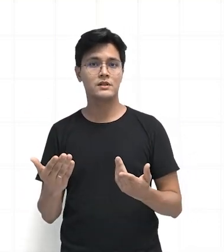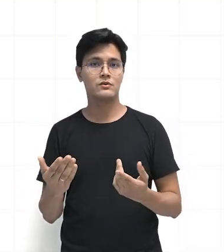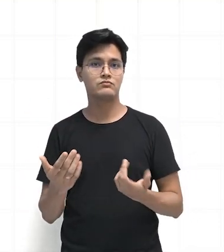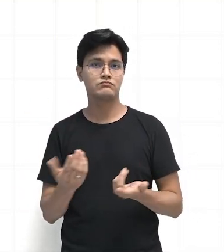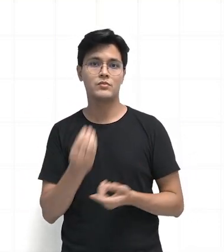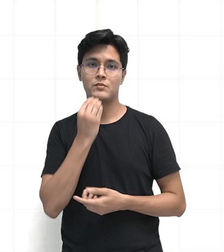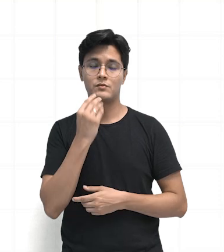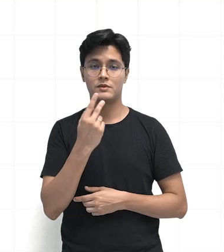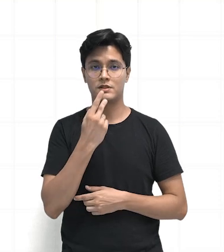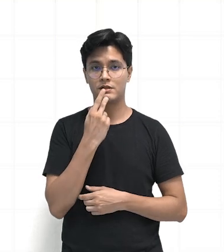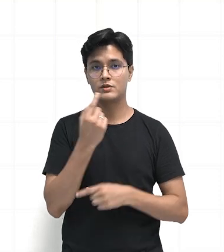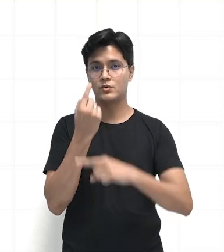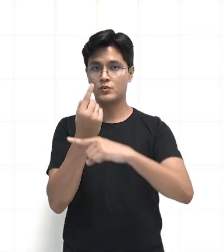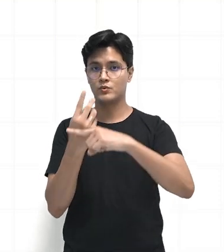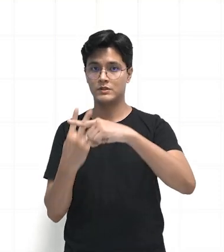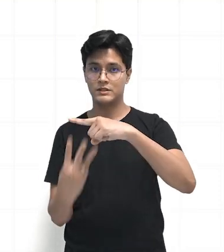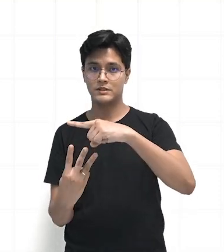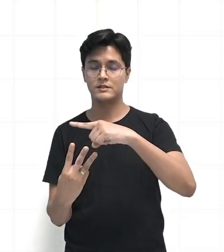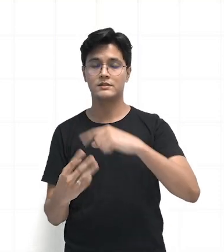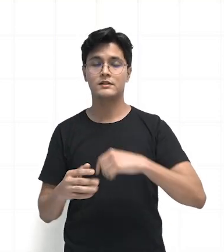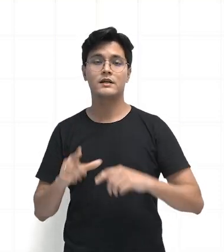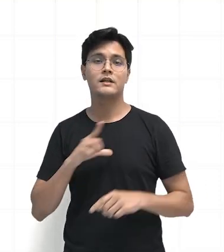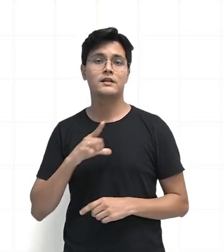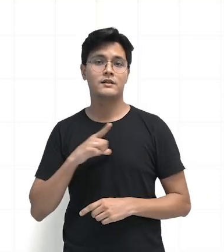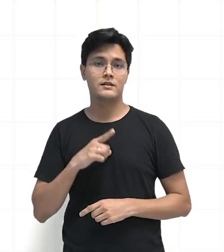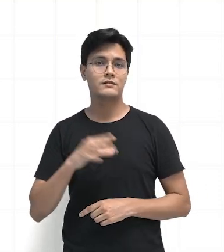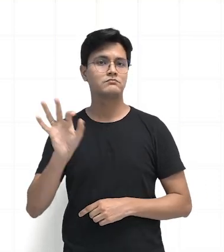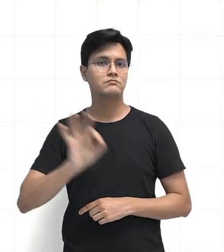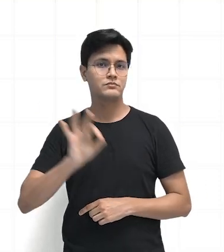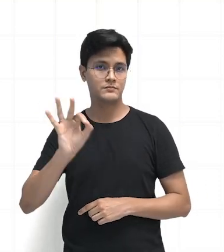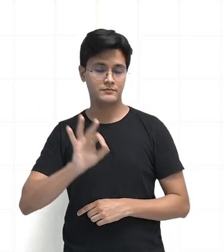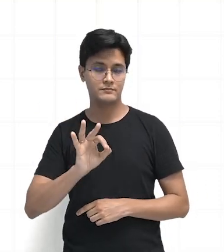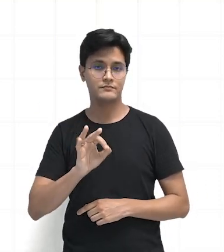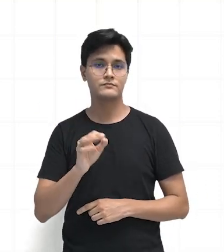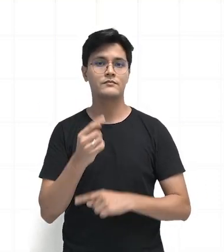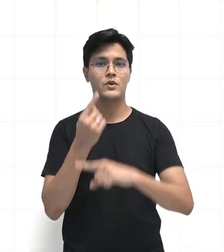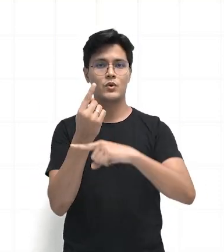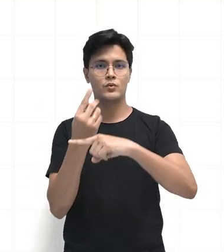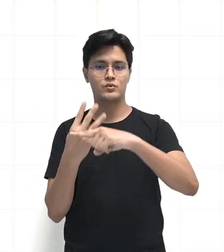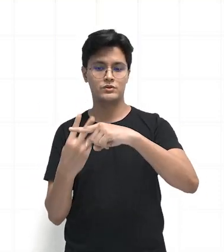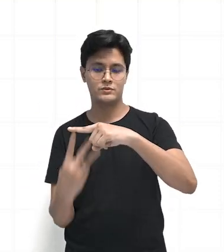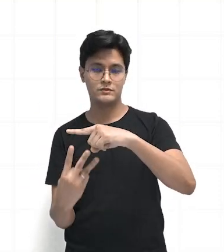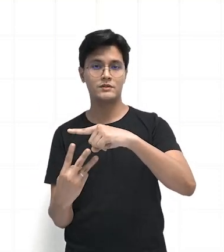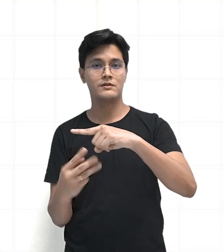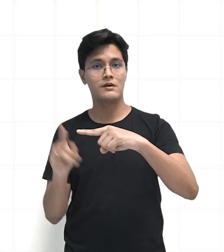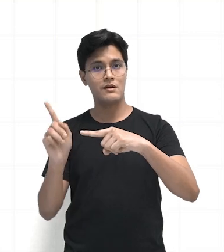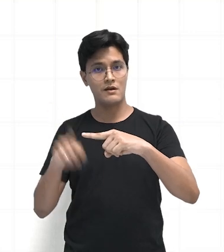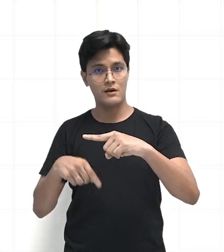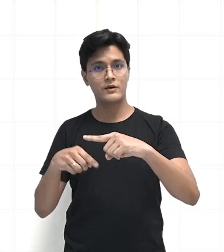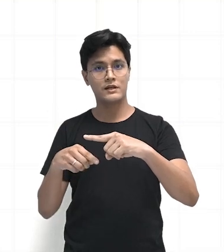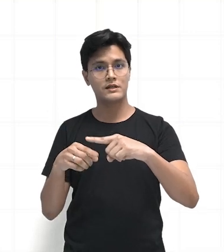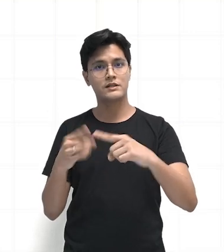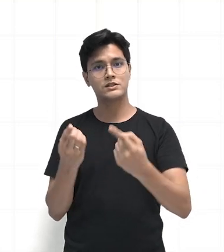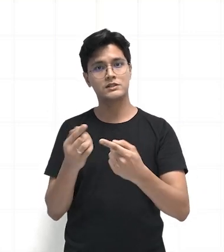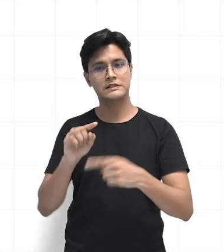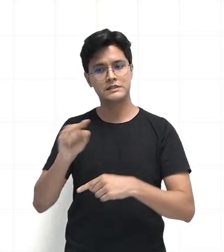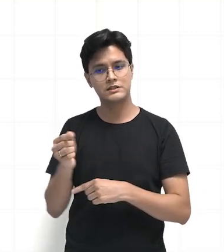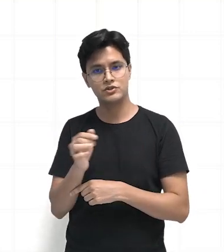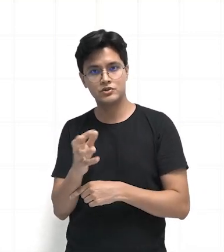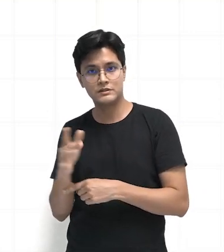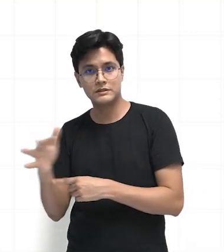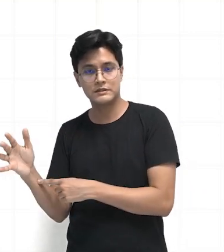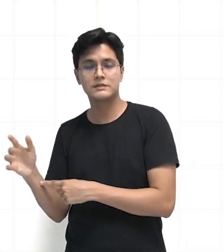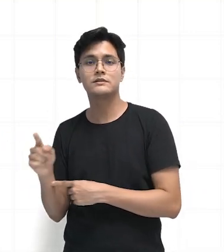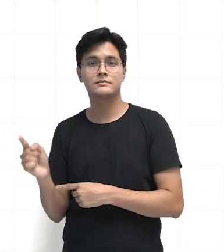1 a cada 3. E eu tenho a porcentagem. 1 dividido por 3 é uma dízima periódica,